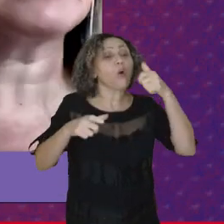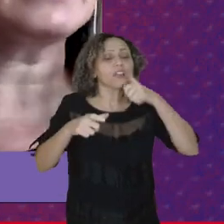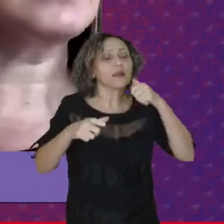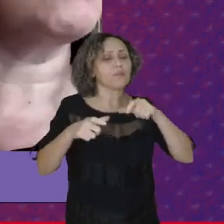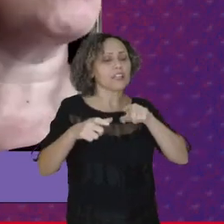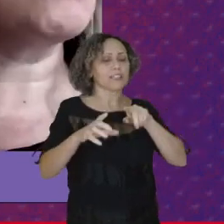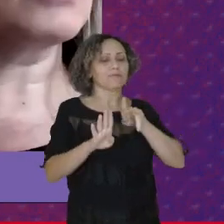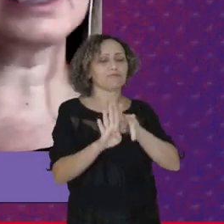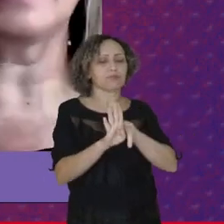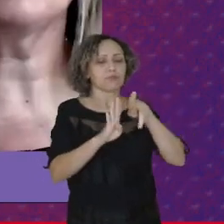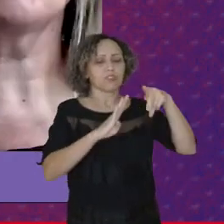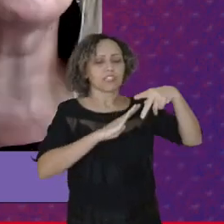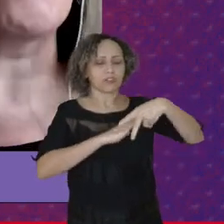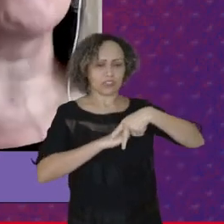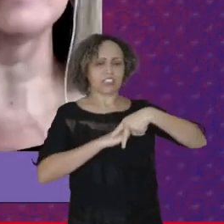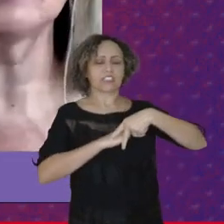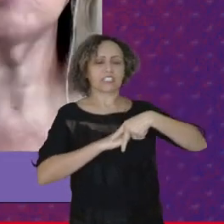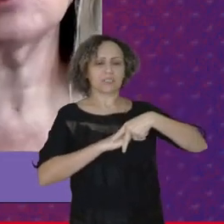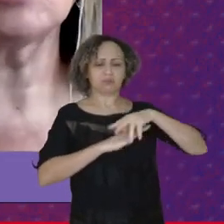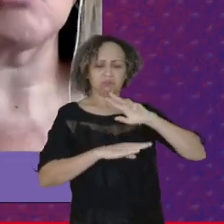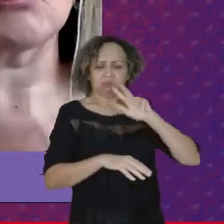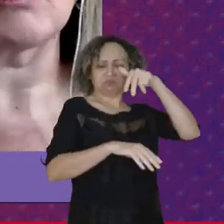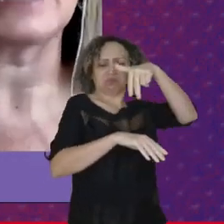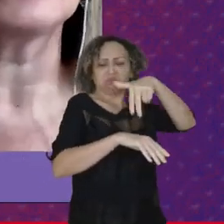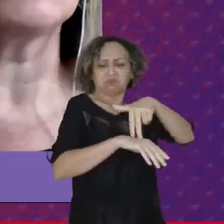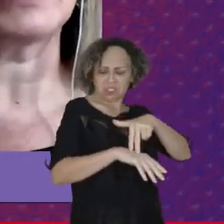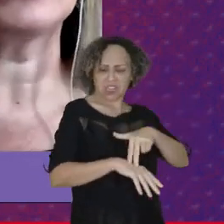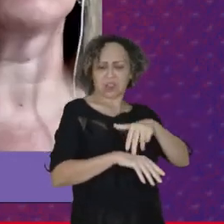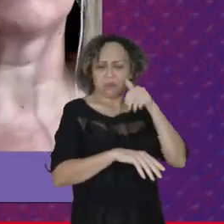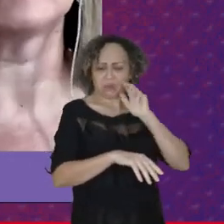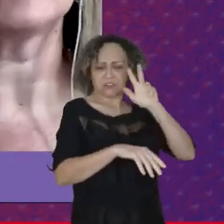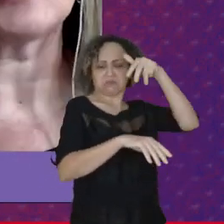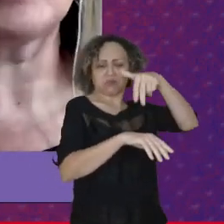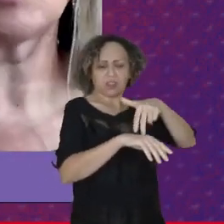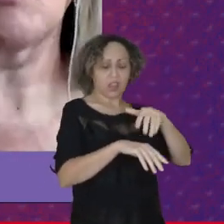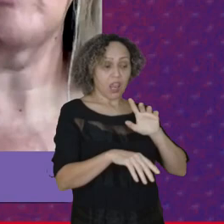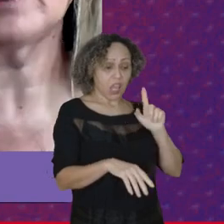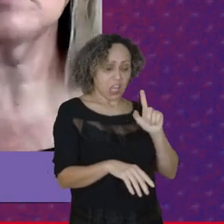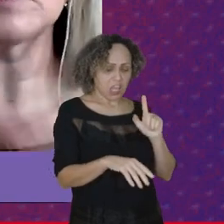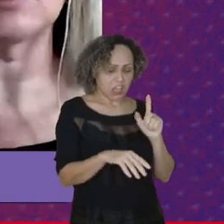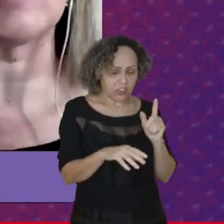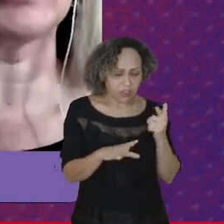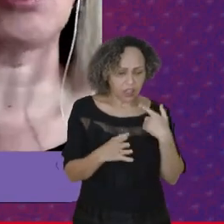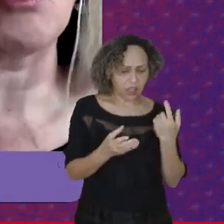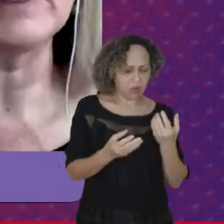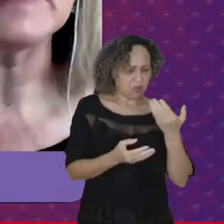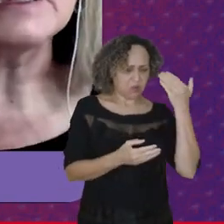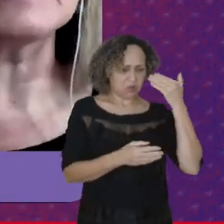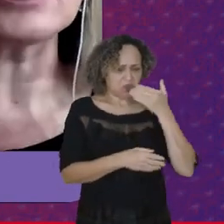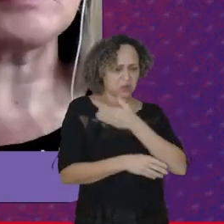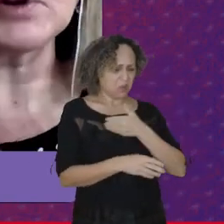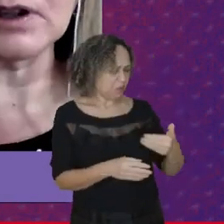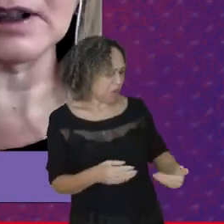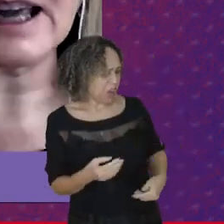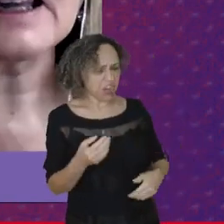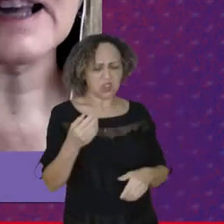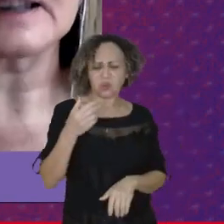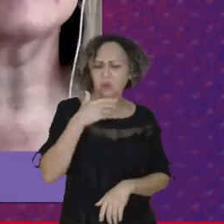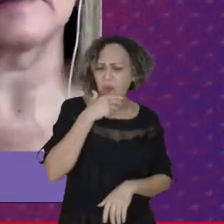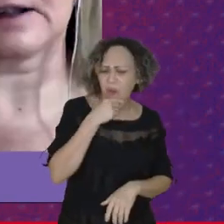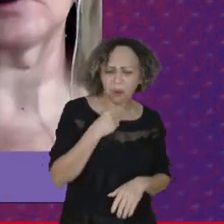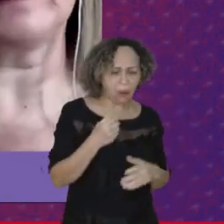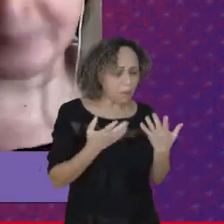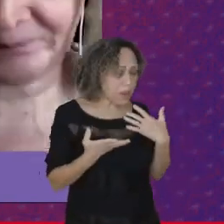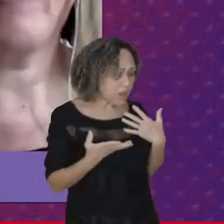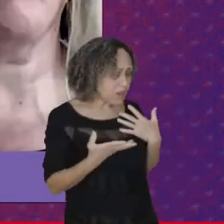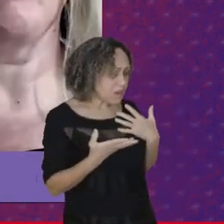ser alimentada ou mantida ou colocada numa redoma, seja por governo, seja por homens, seja por quem